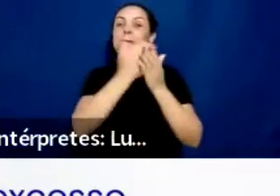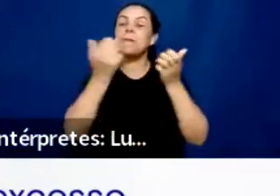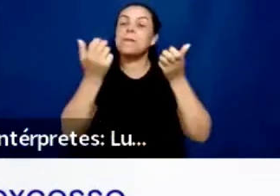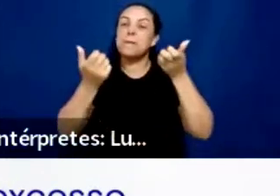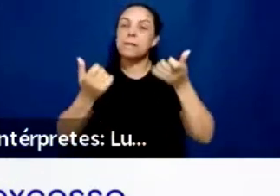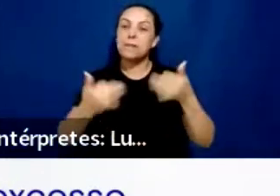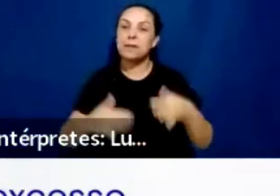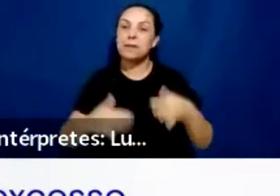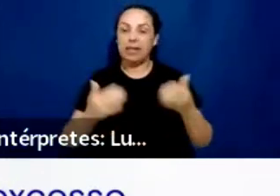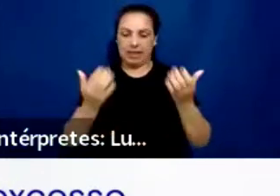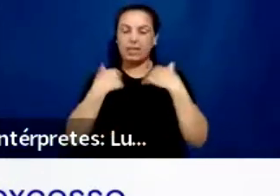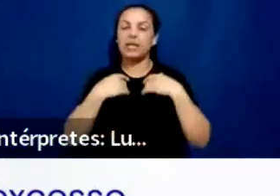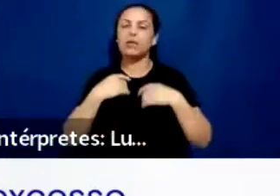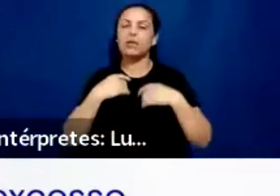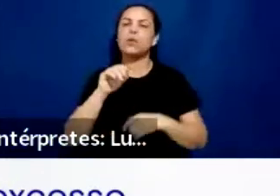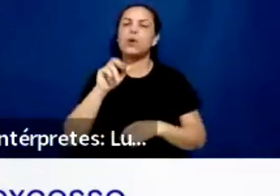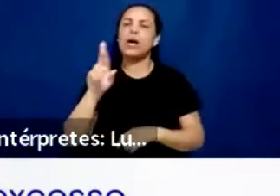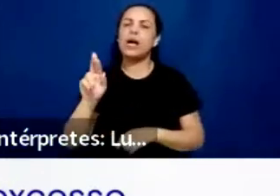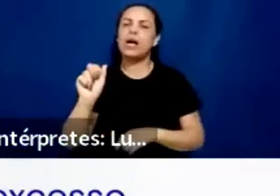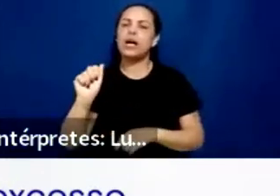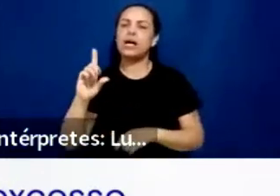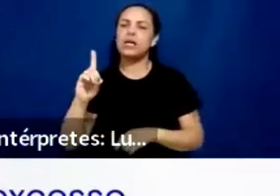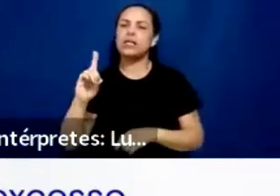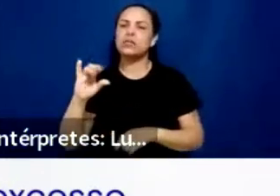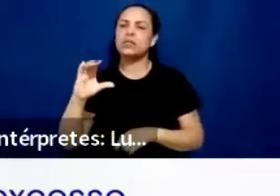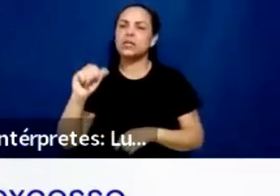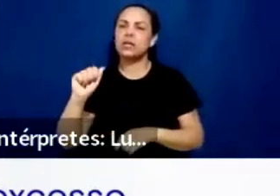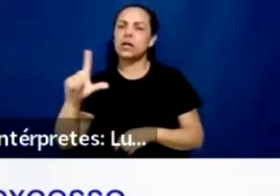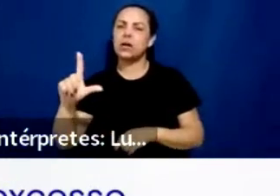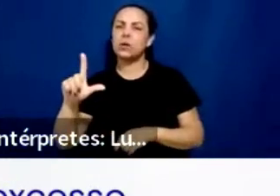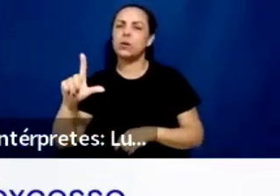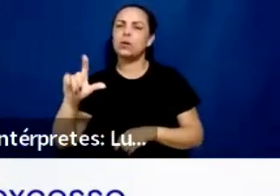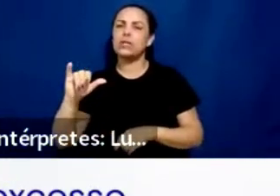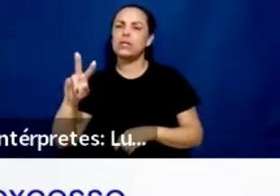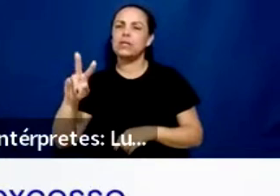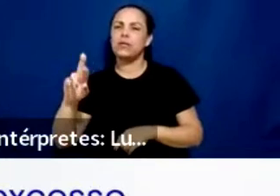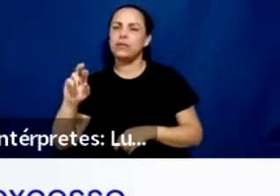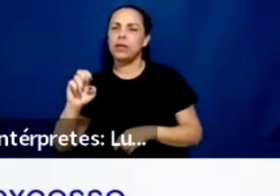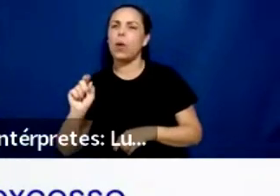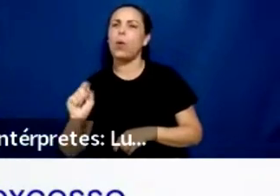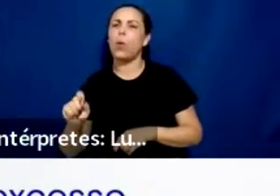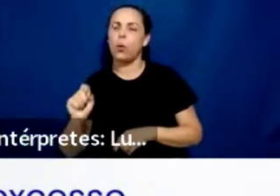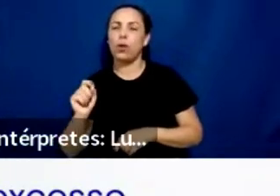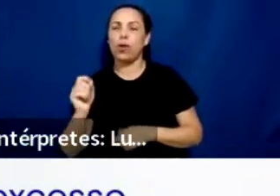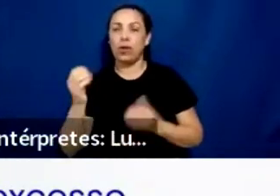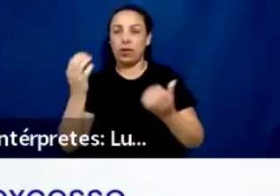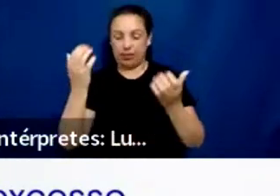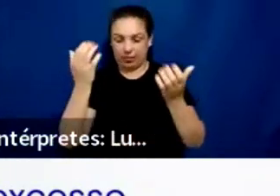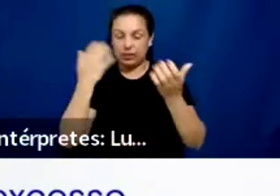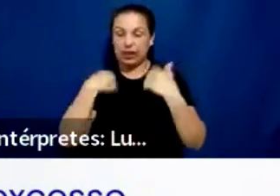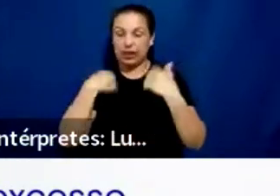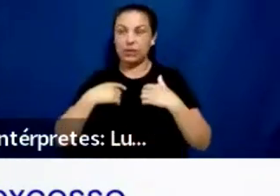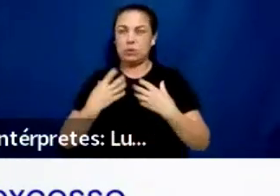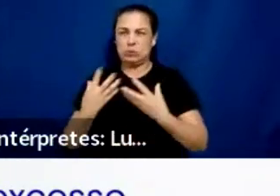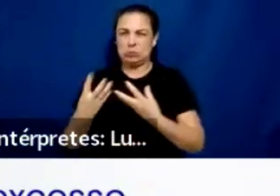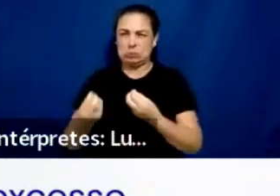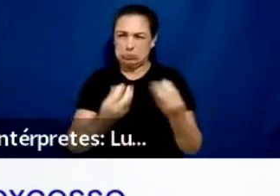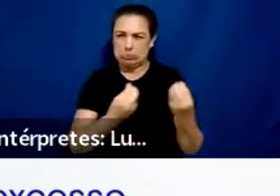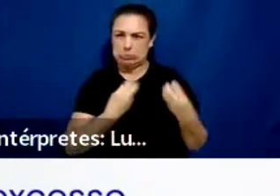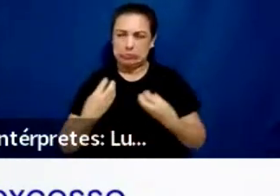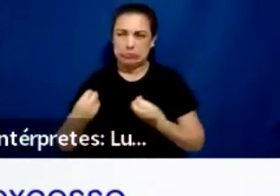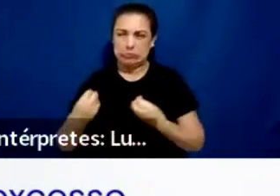tá? O radical livre, ele é um átomo isolado de oxigênio e ele se torna prejudicial quando em excesso. Então, aqui